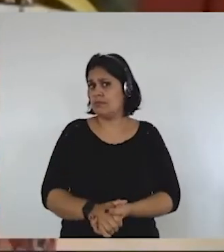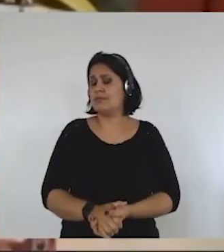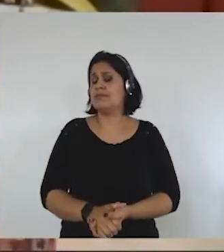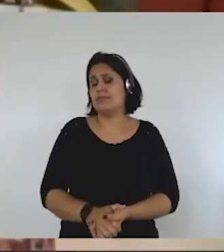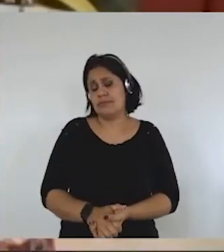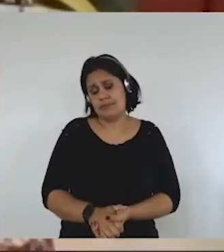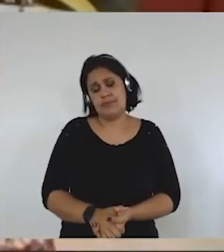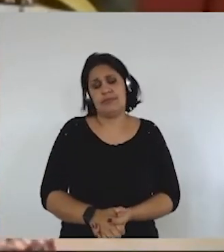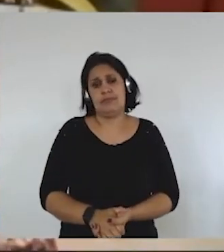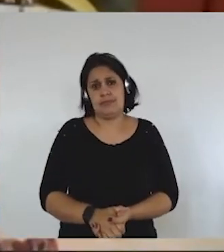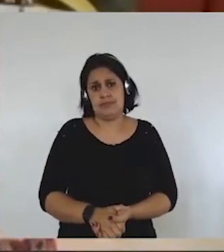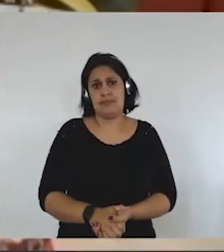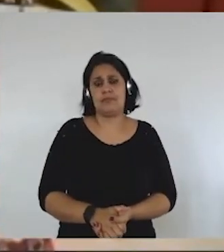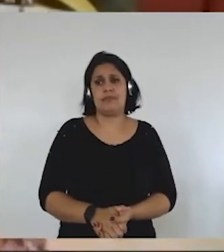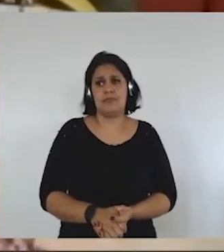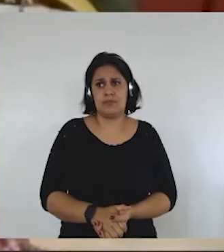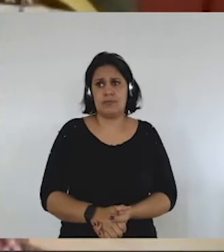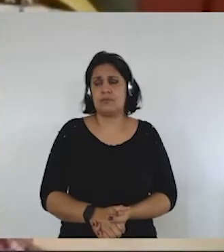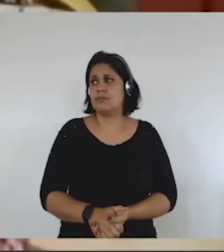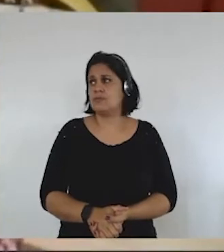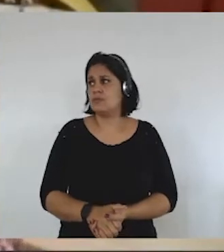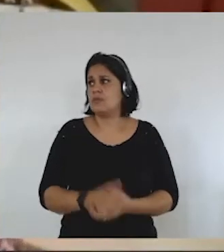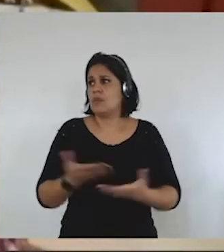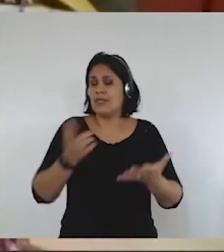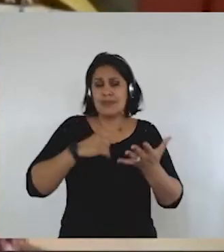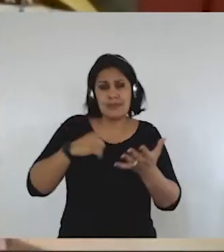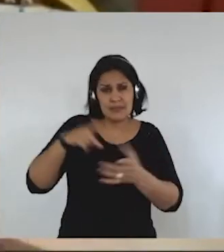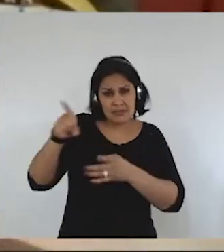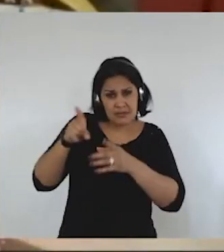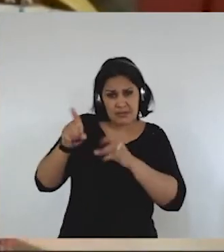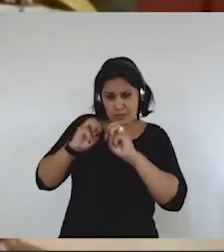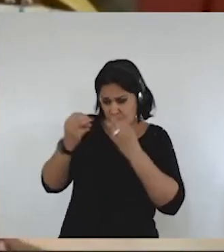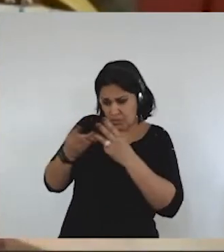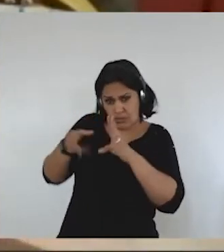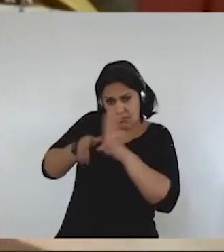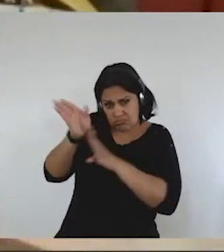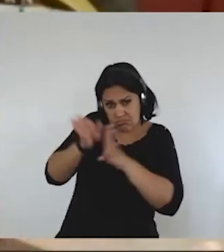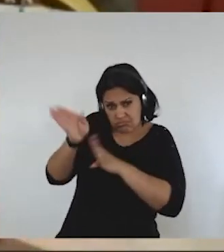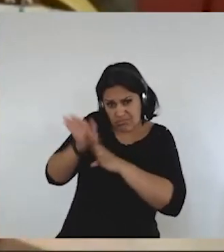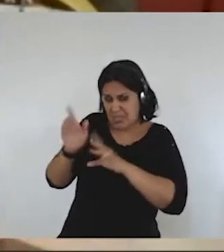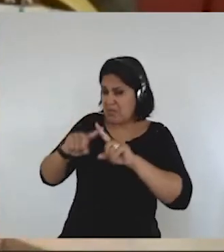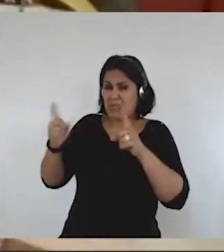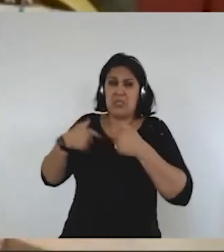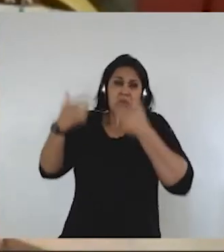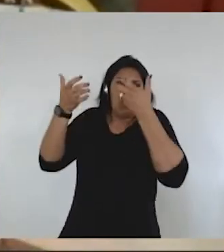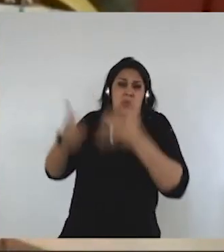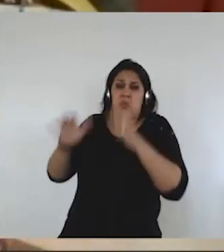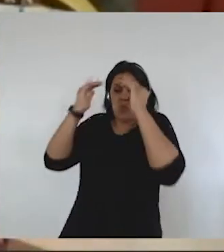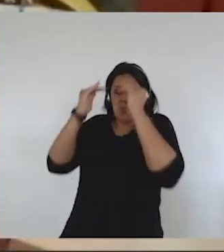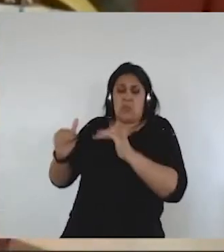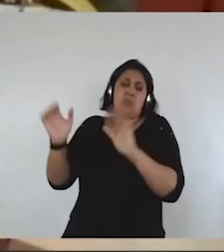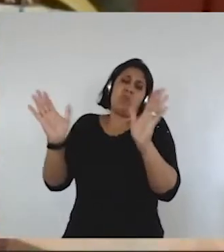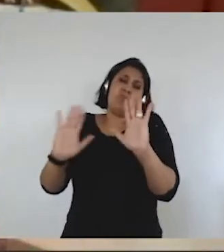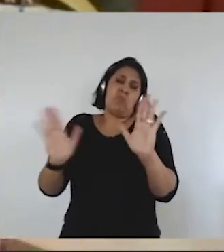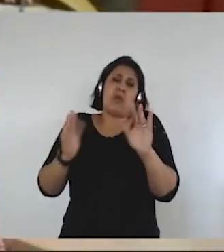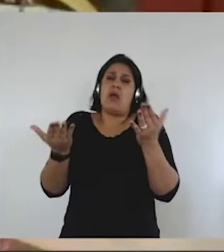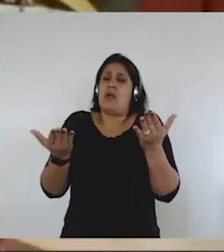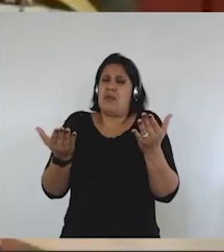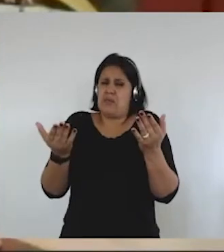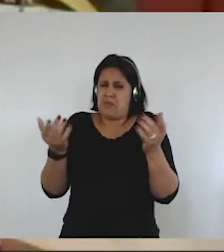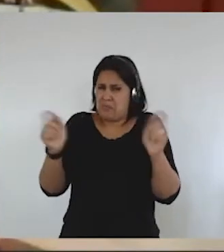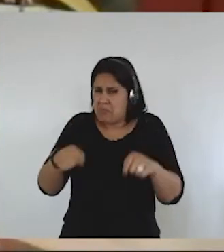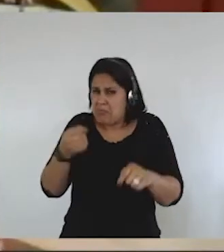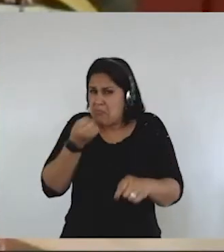aquele organismo internacional determina ou recomenda, né? As recomendações, mas que, na verdade, são um pouco mais do